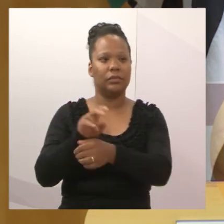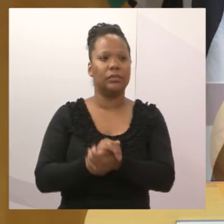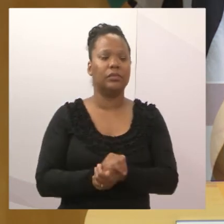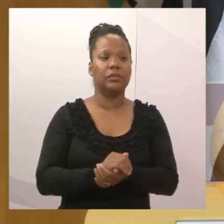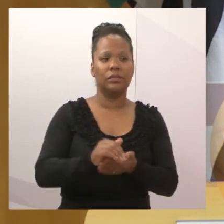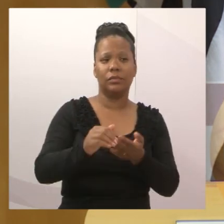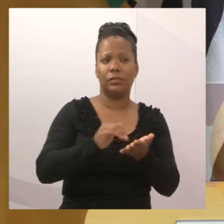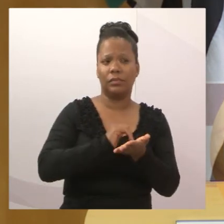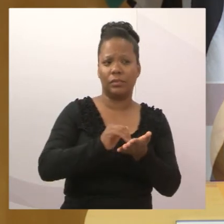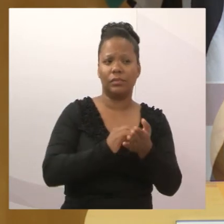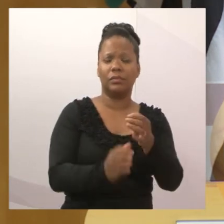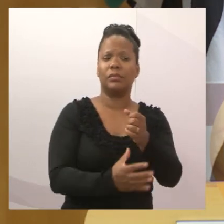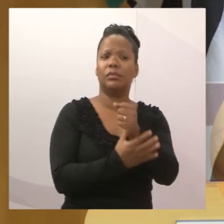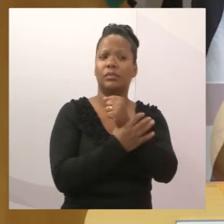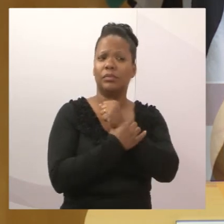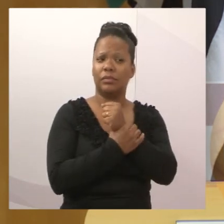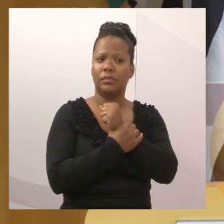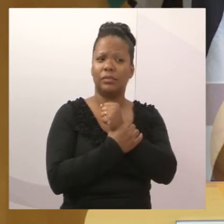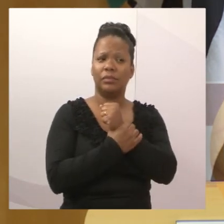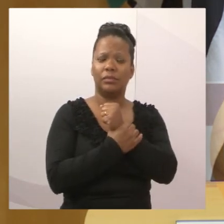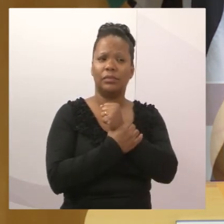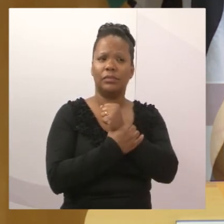Secretaria de Segurança e Defesa do Cidadão.